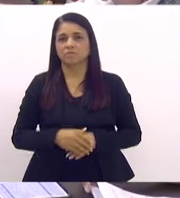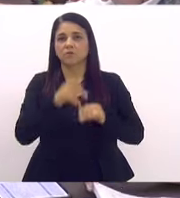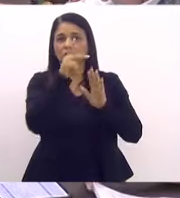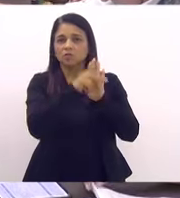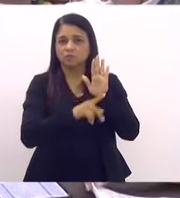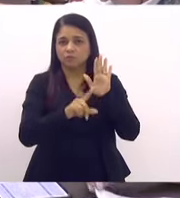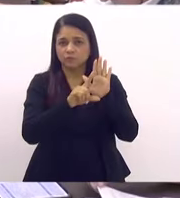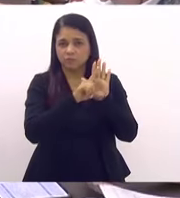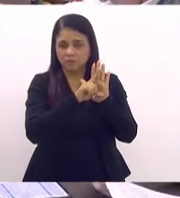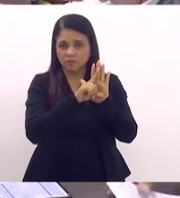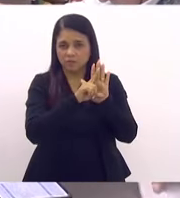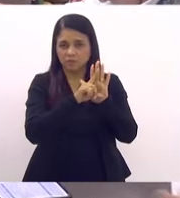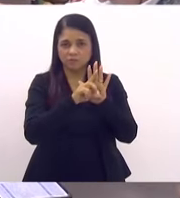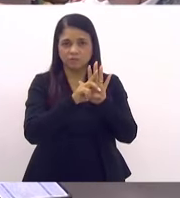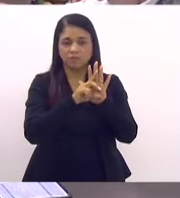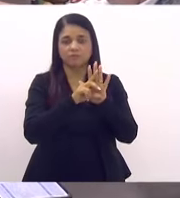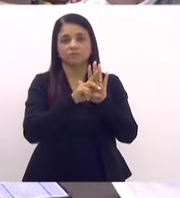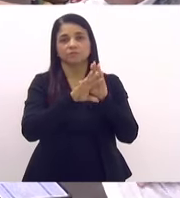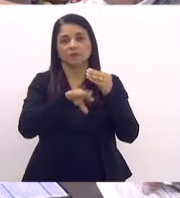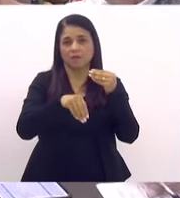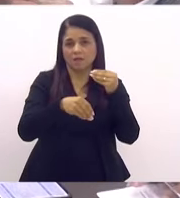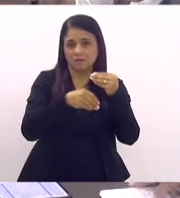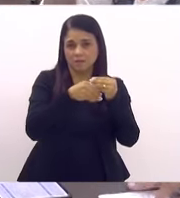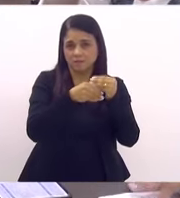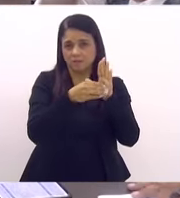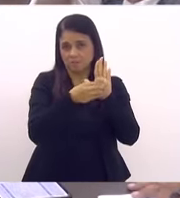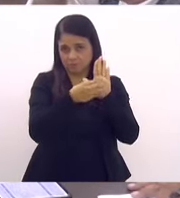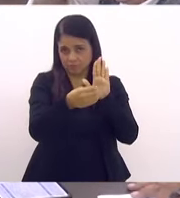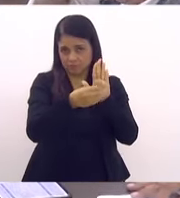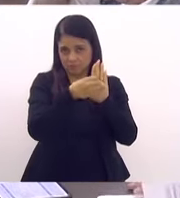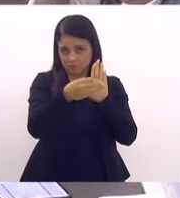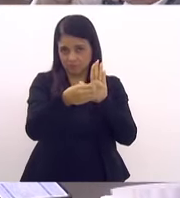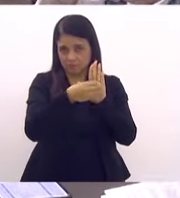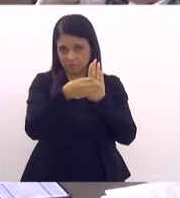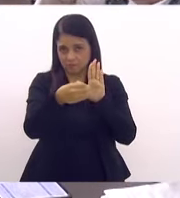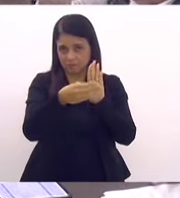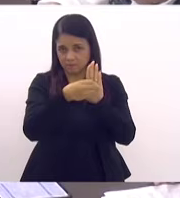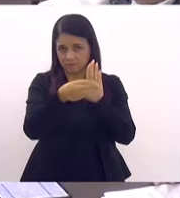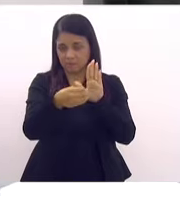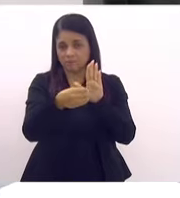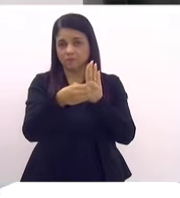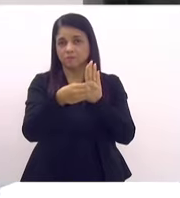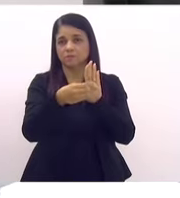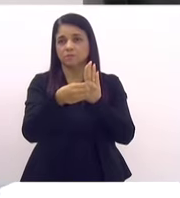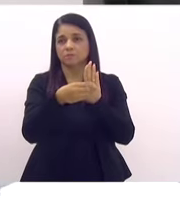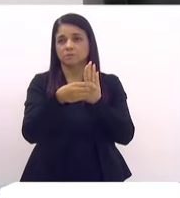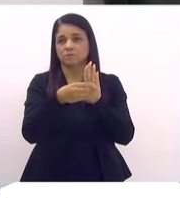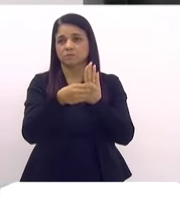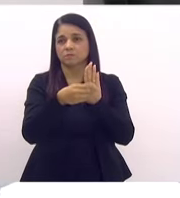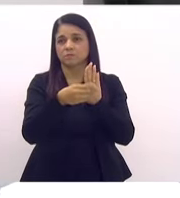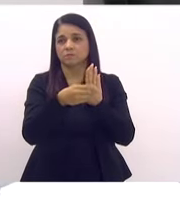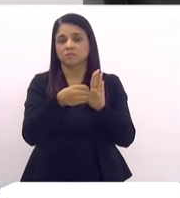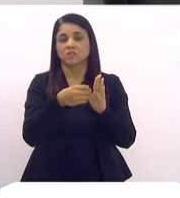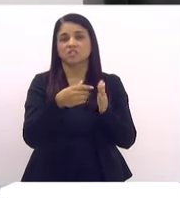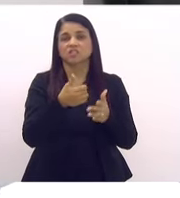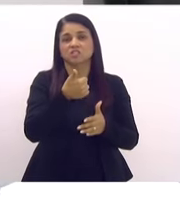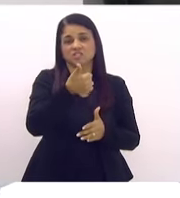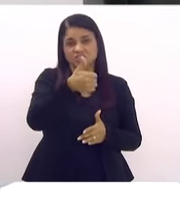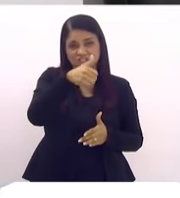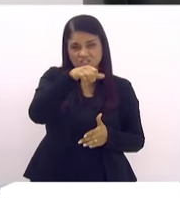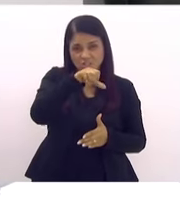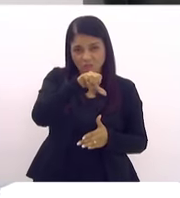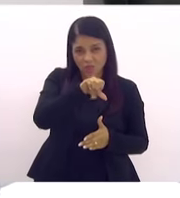que versam sobre anexação nos pareceres, eles são do item